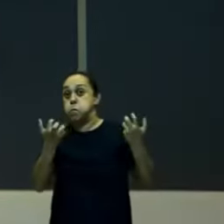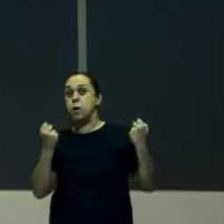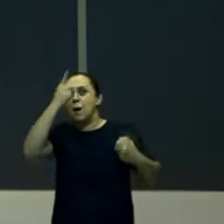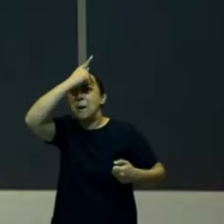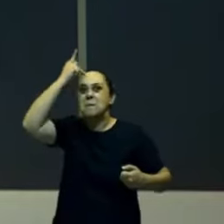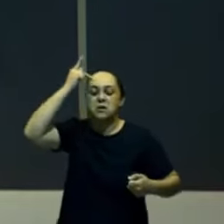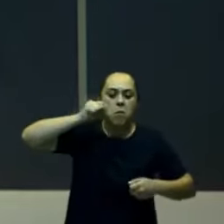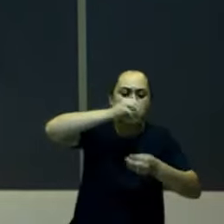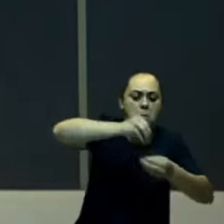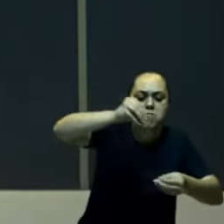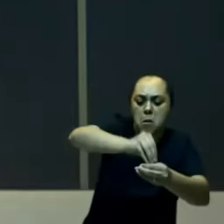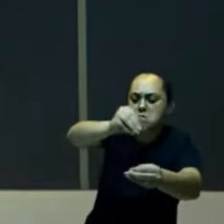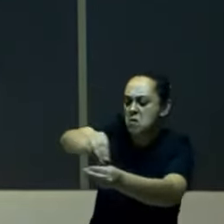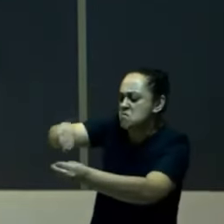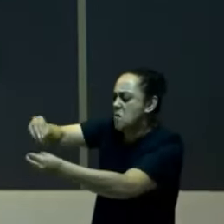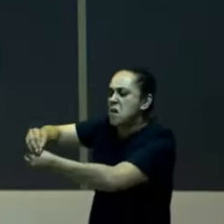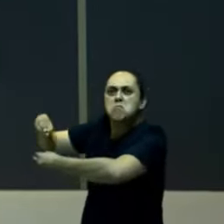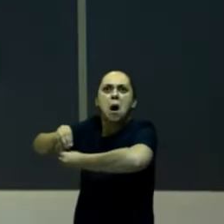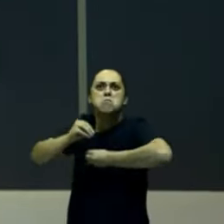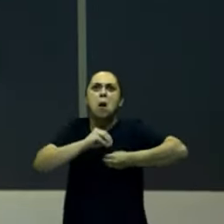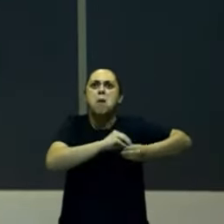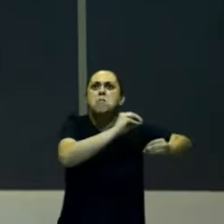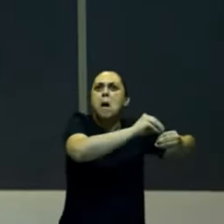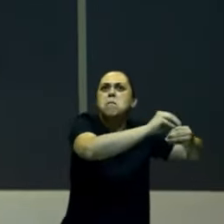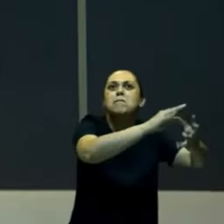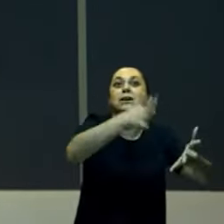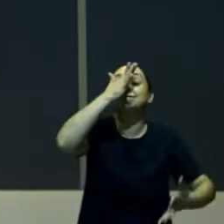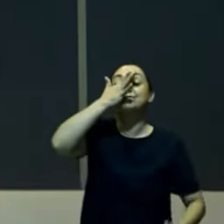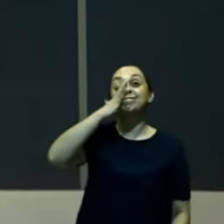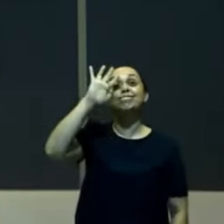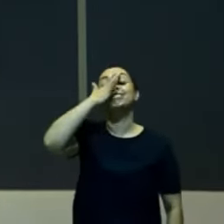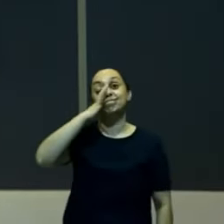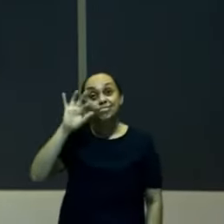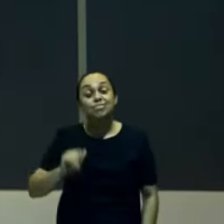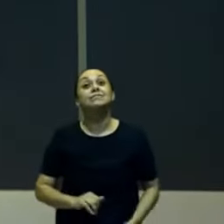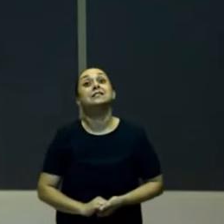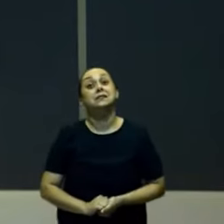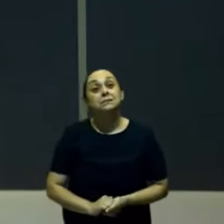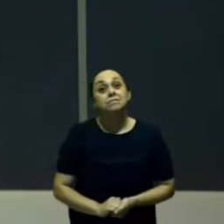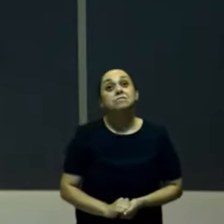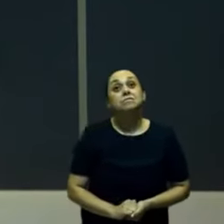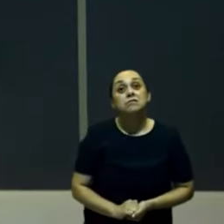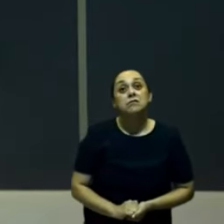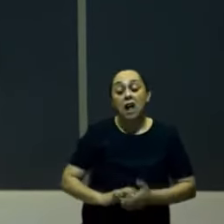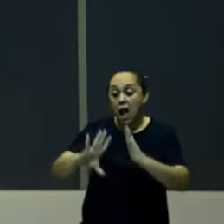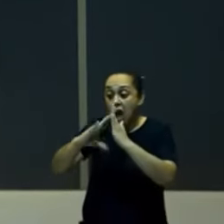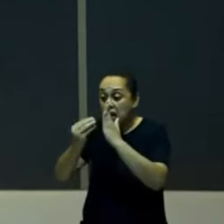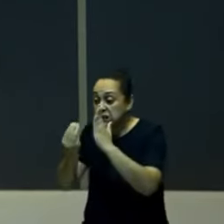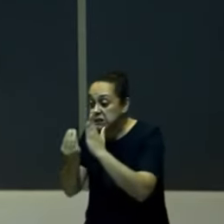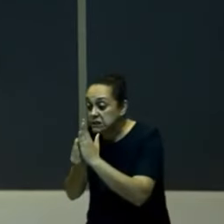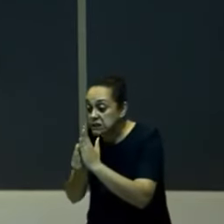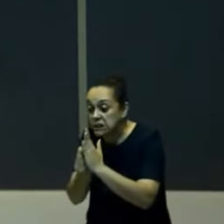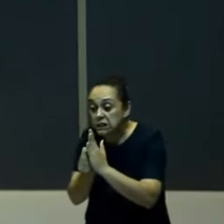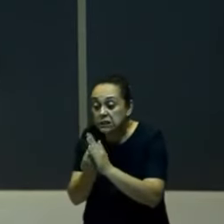vou tirar do que eu tenho para aquilo e aquilo outro. O templo estava penhorado. E eu me recordo